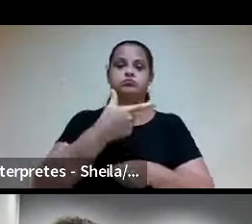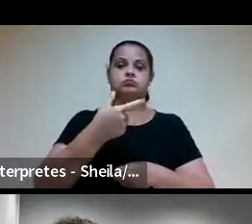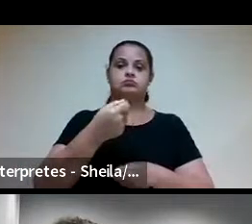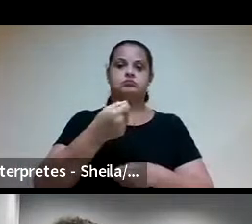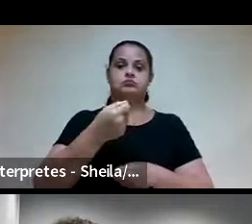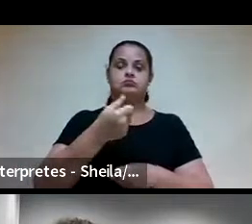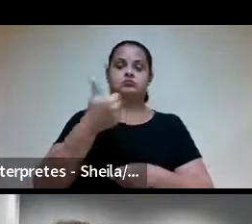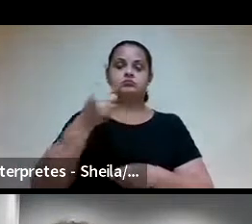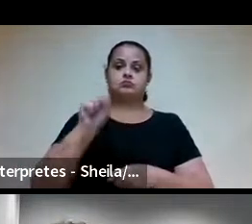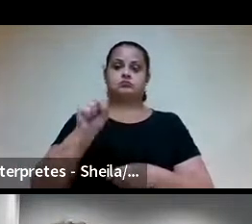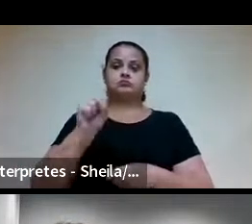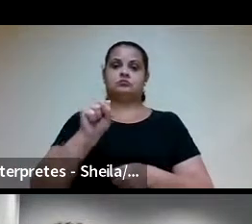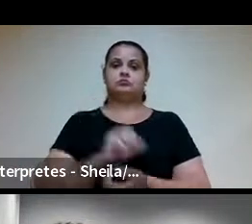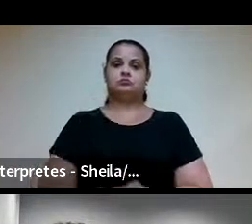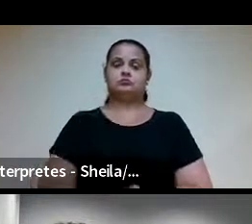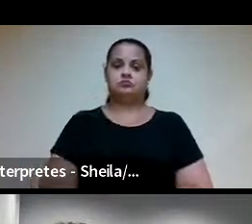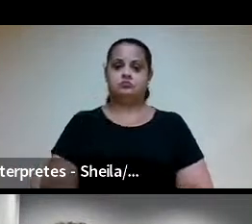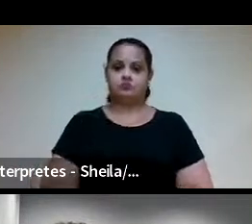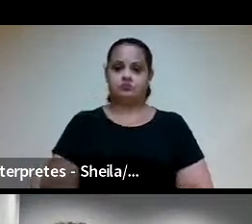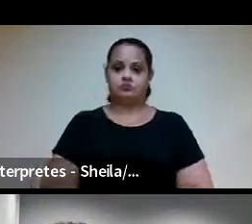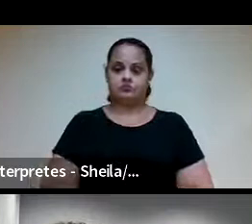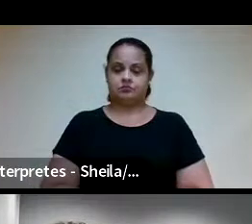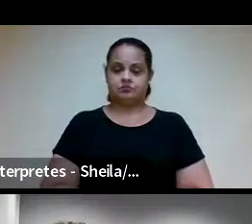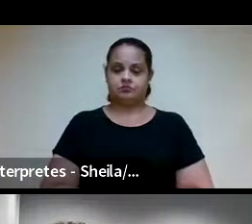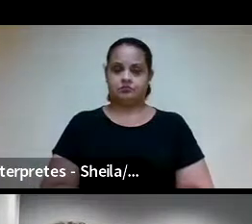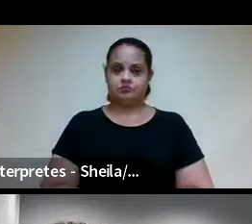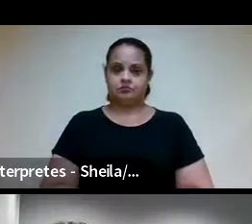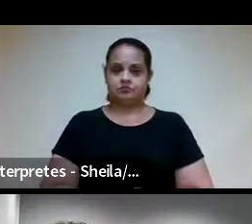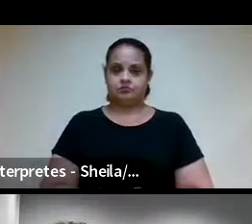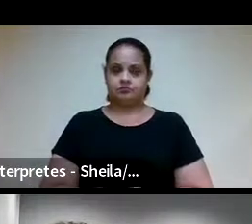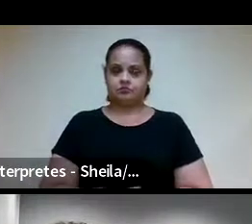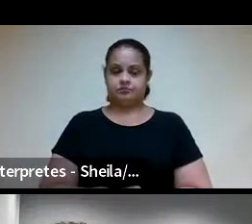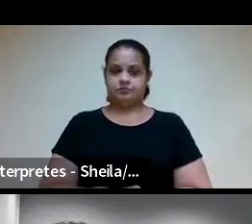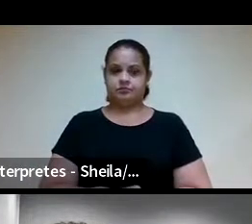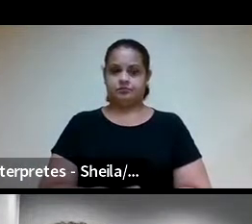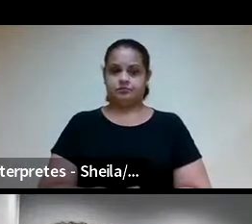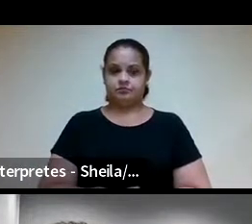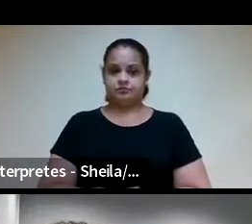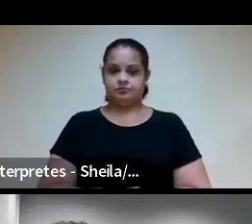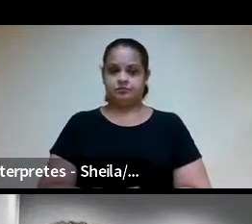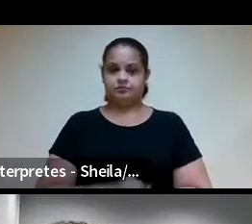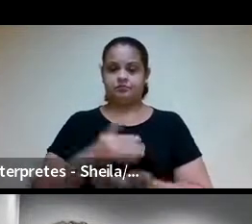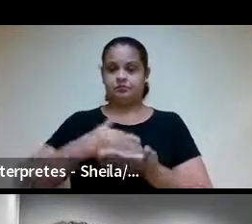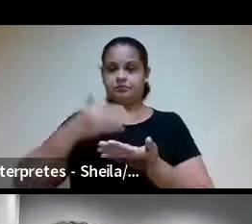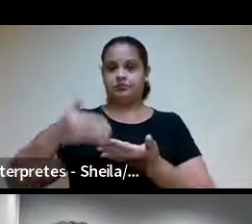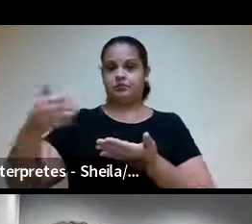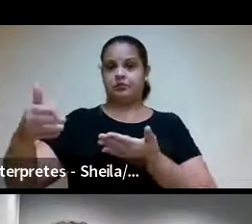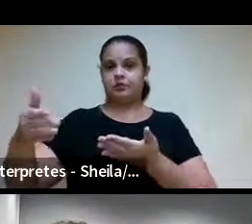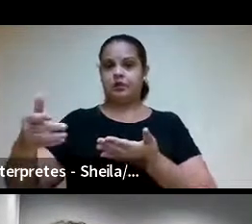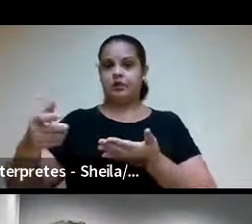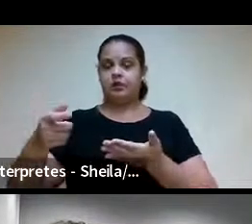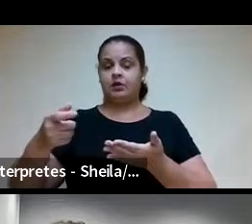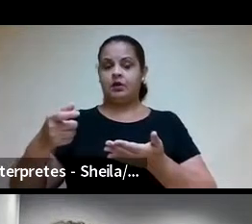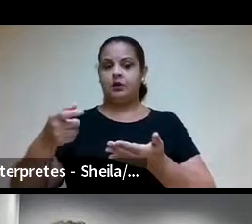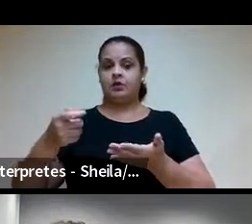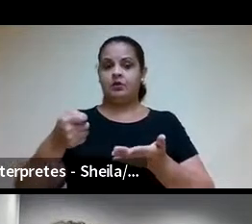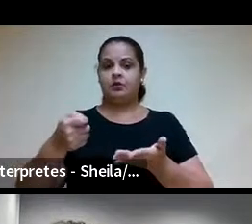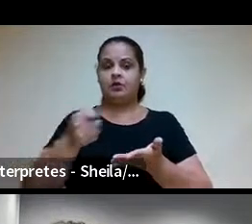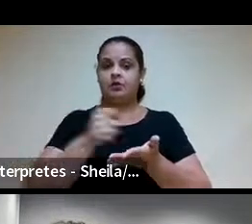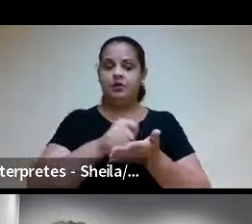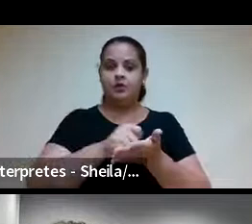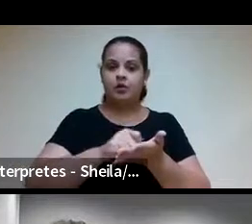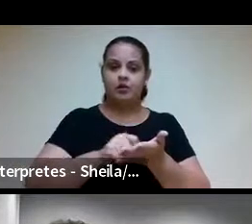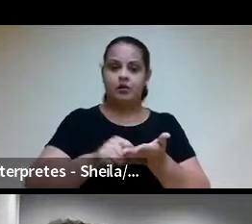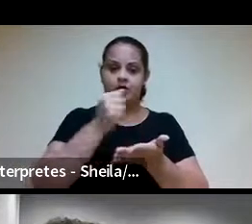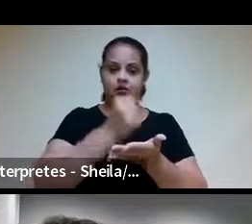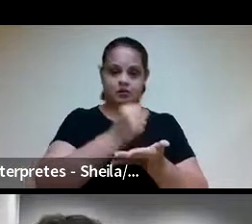em decisão por feito nos autos da sua prestação de contas. Após a regular tramitação do feito, a SACEP